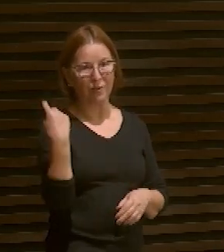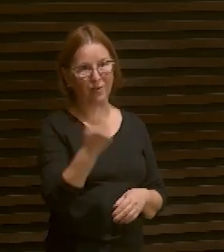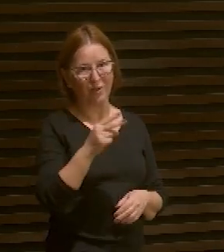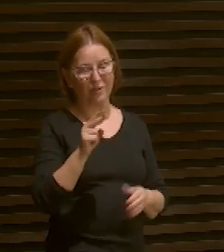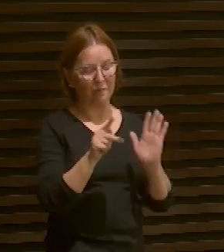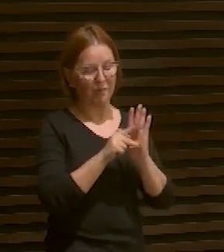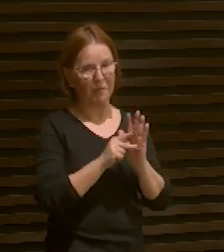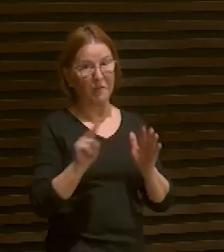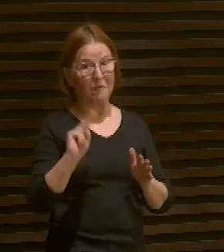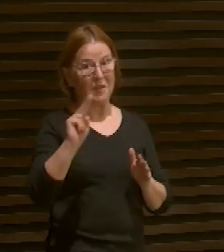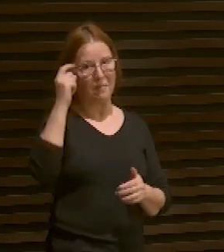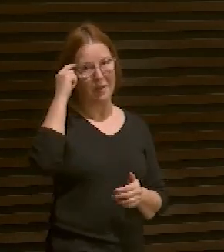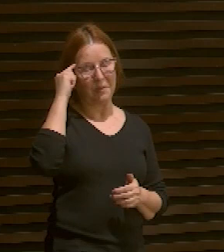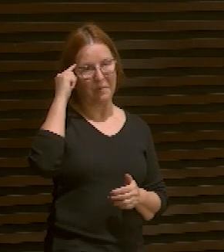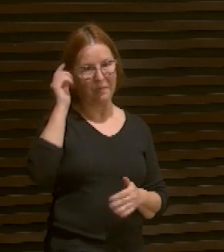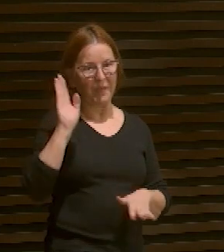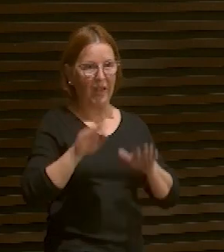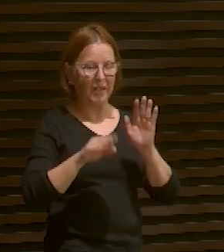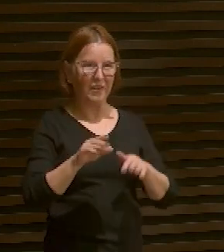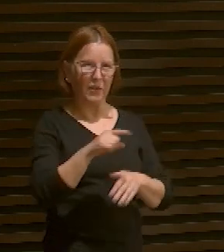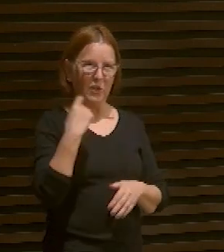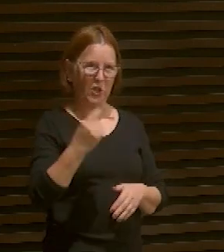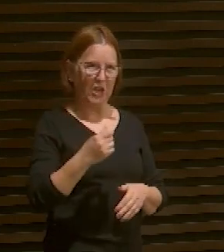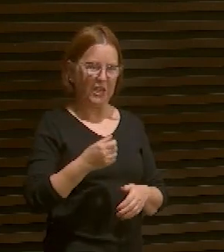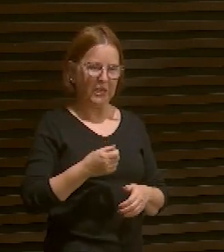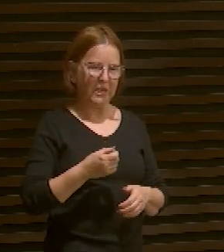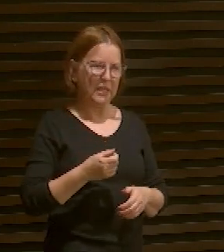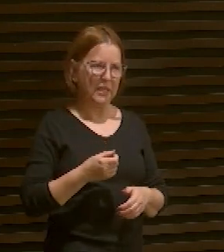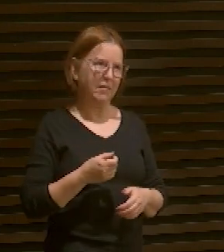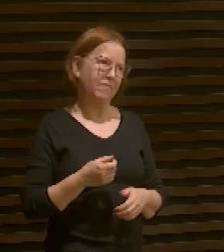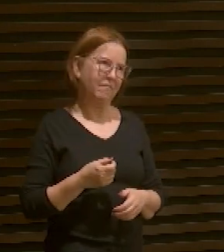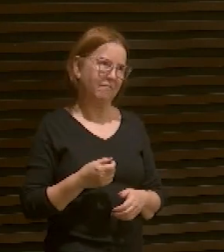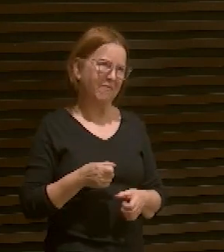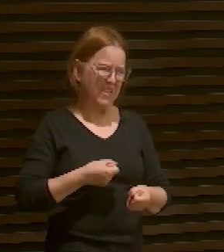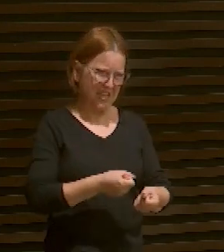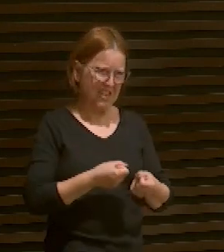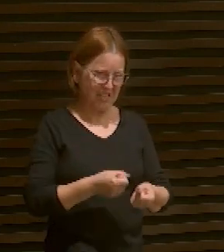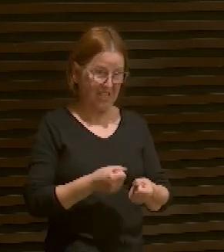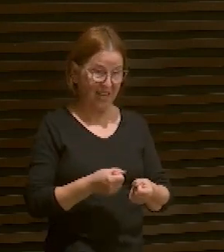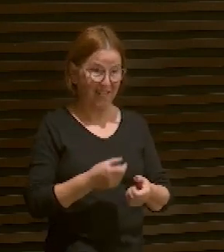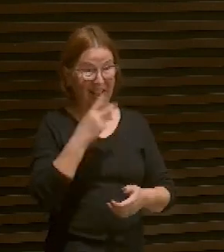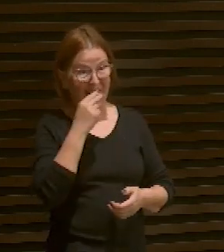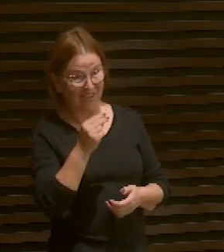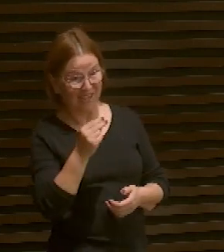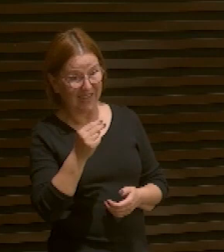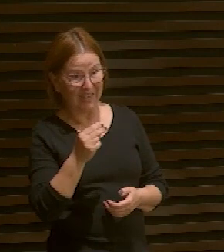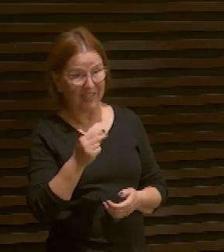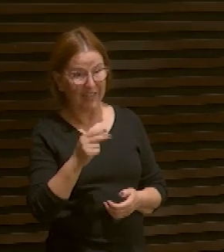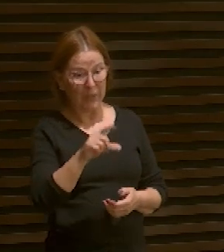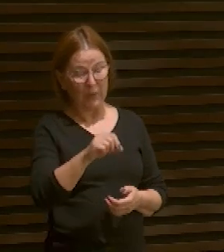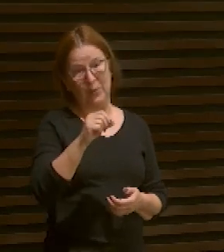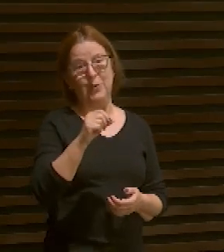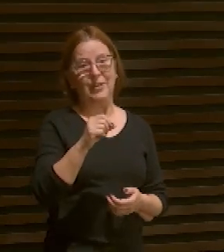Muitas vezes nós somos tentados a achar que escolhendo a árvore do bem e do mal, nós podemos,